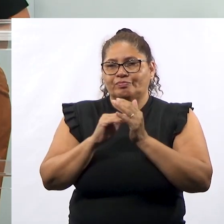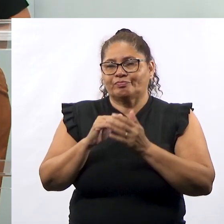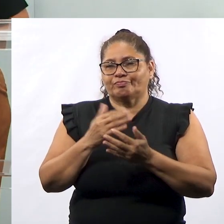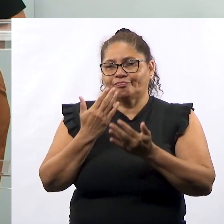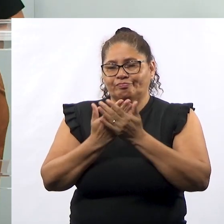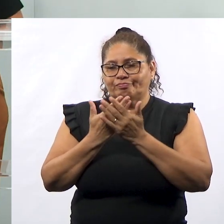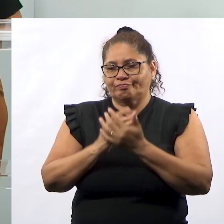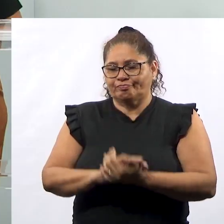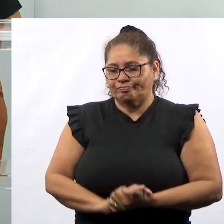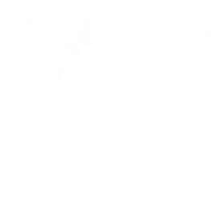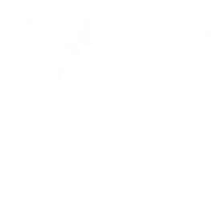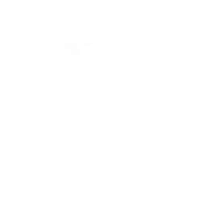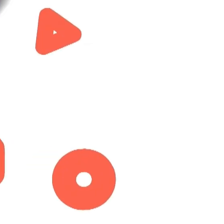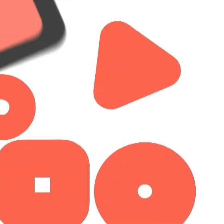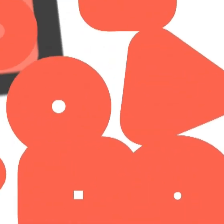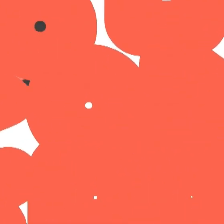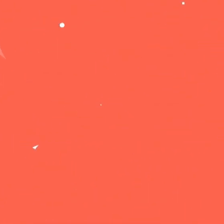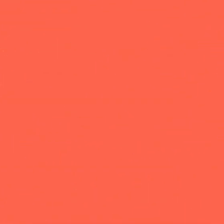nossa próxima aula.